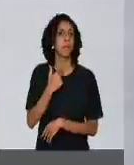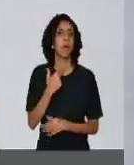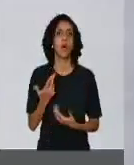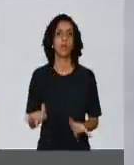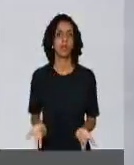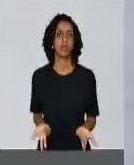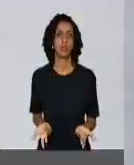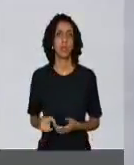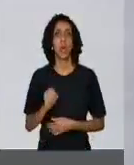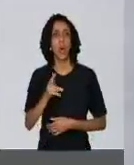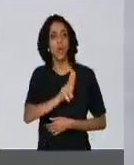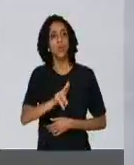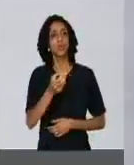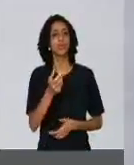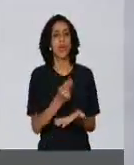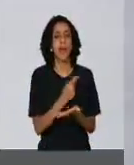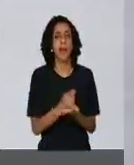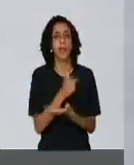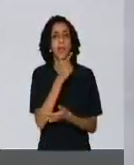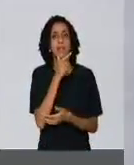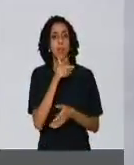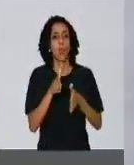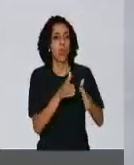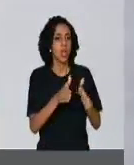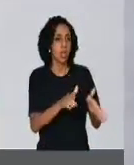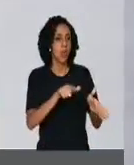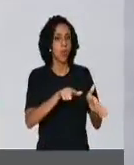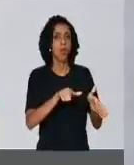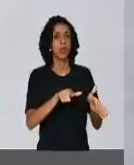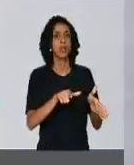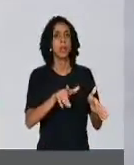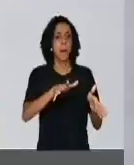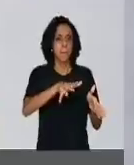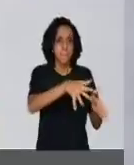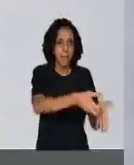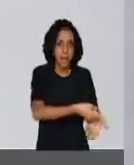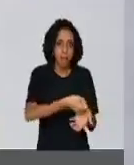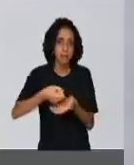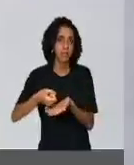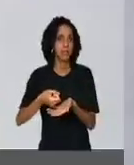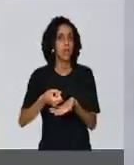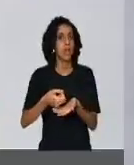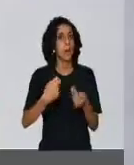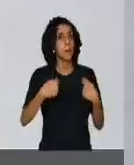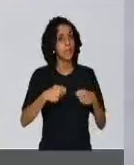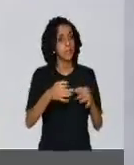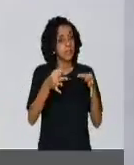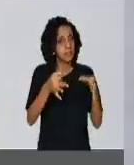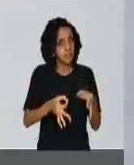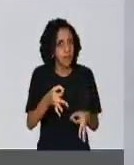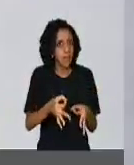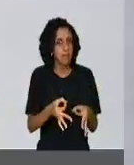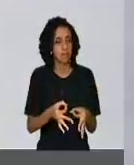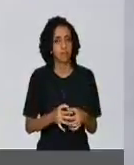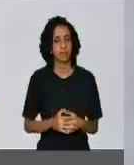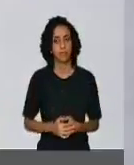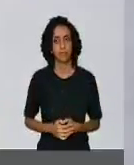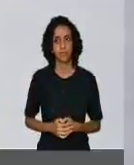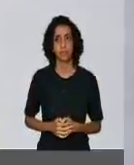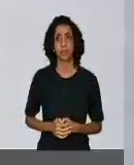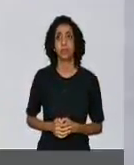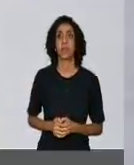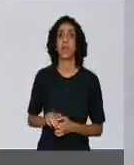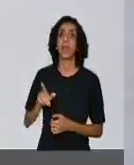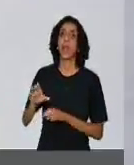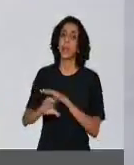coleta irregular nos rios que abastecem, que fornecem para Botafogo. De modo que eu quero aqui, mais uma vez, cobrar da